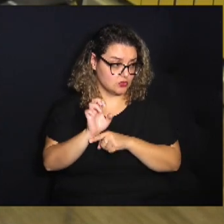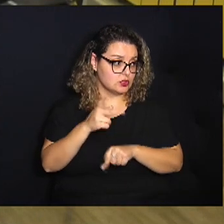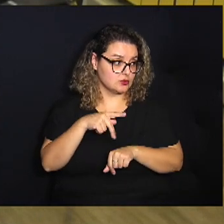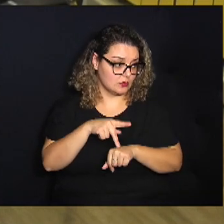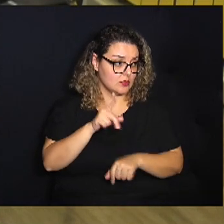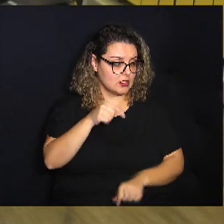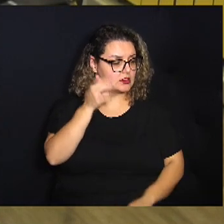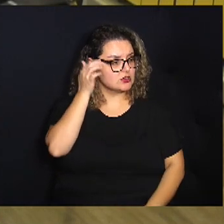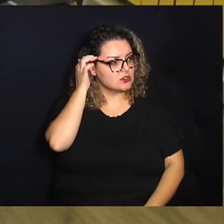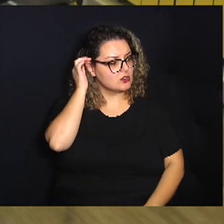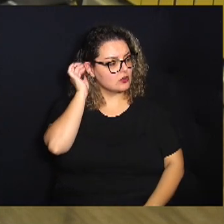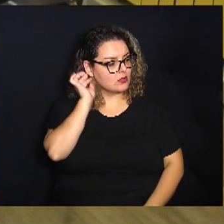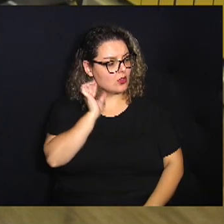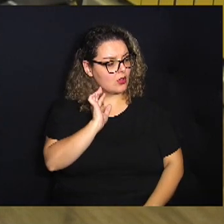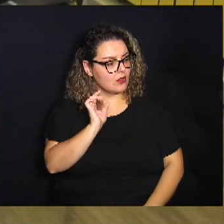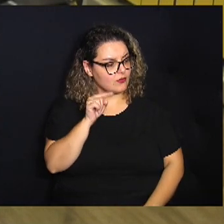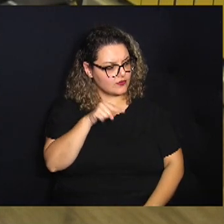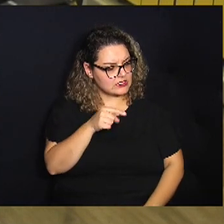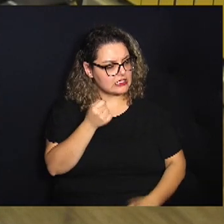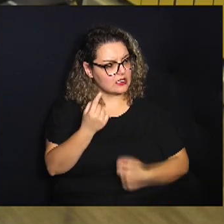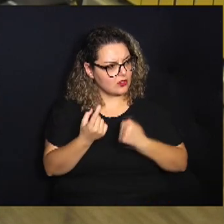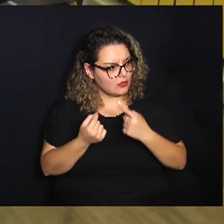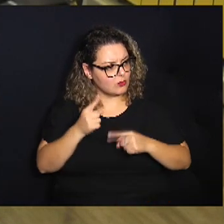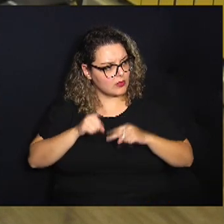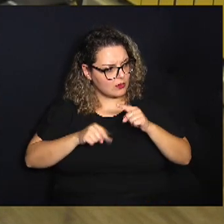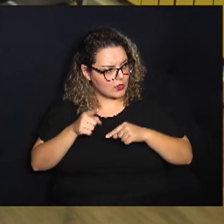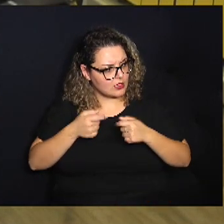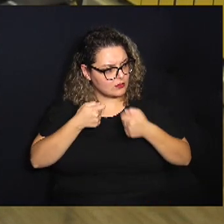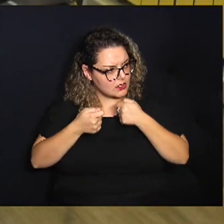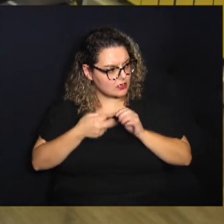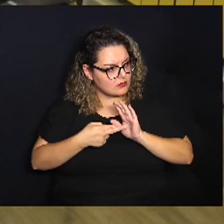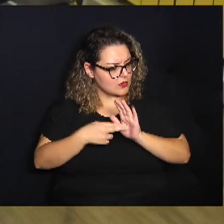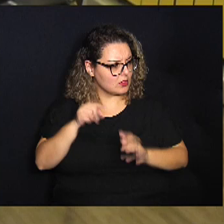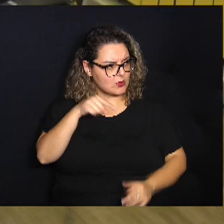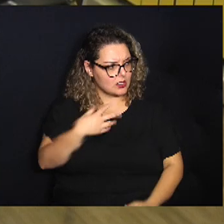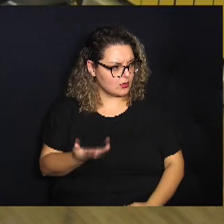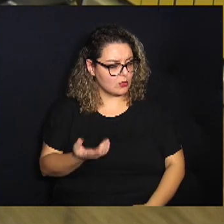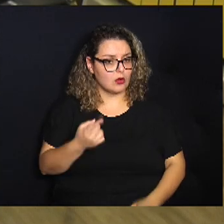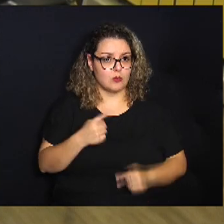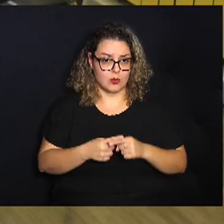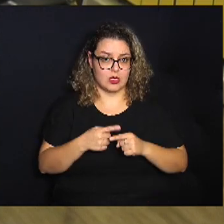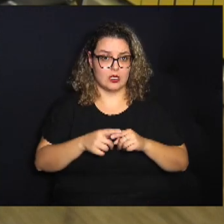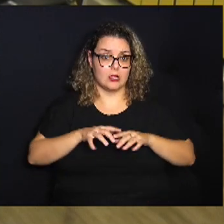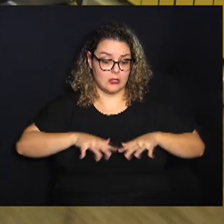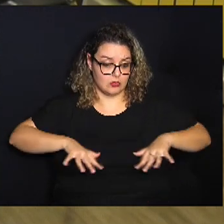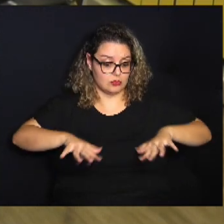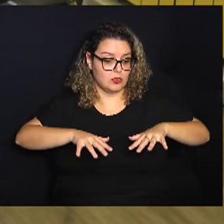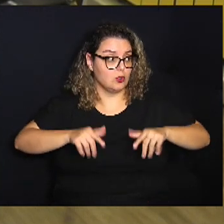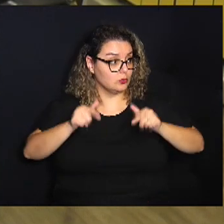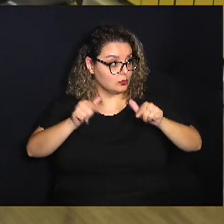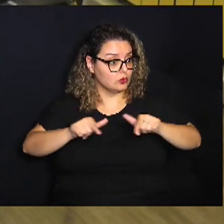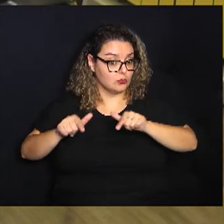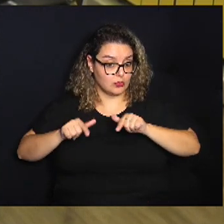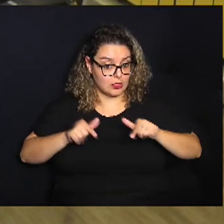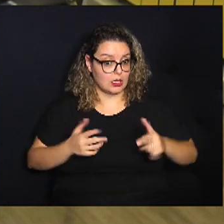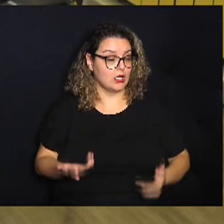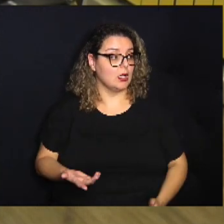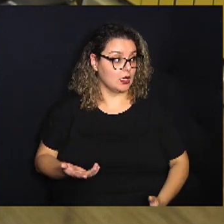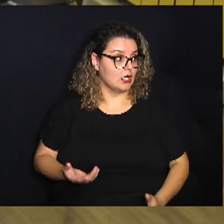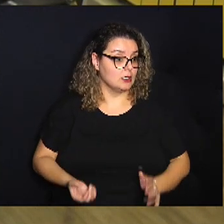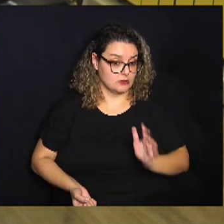né? Você já fez alguma matéria sobre algum representante de lá? Já. Porque lá é um celeiro de atletas, né? Sim. Na verdade, eu vi a Orcamp